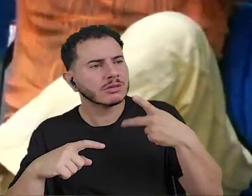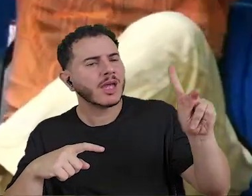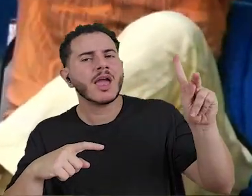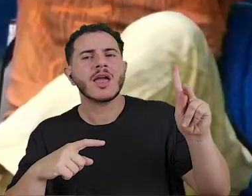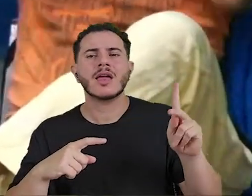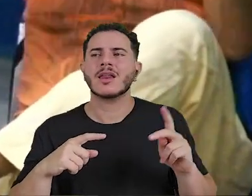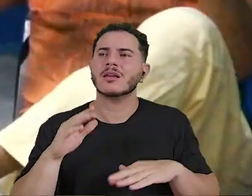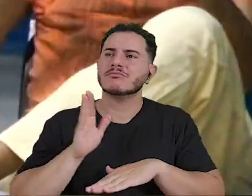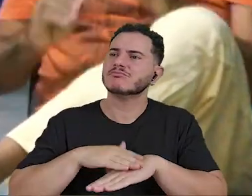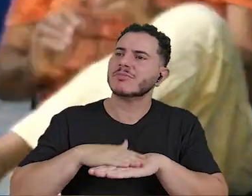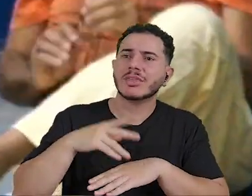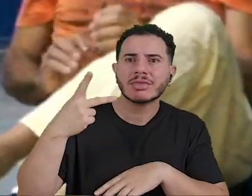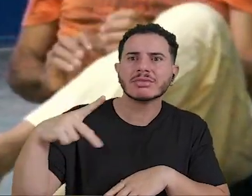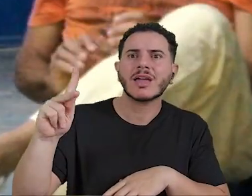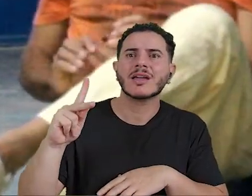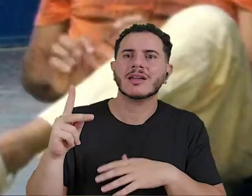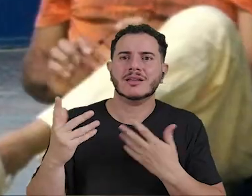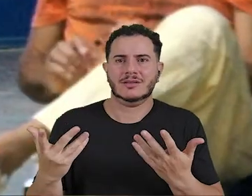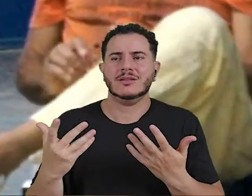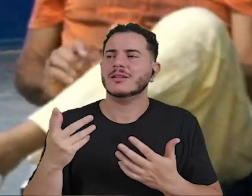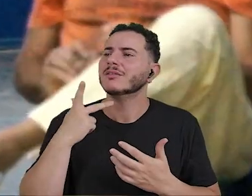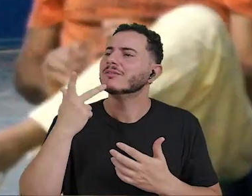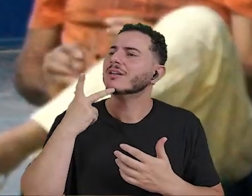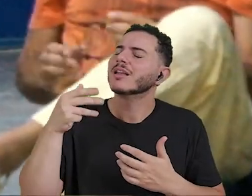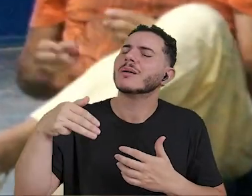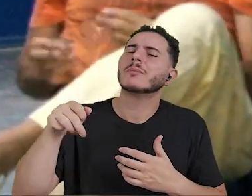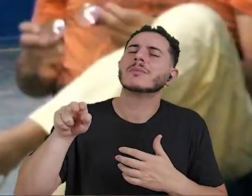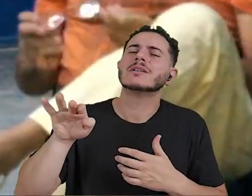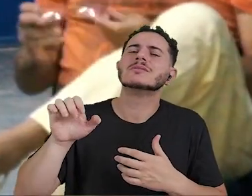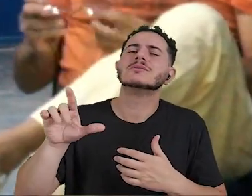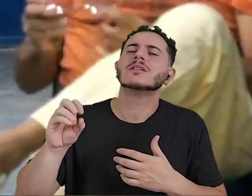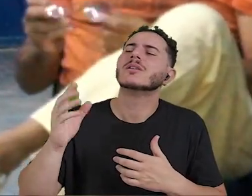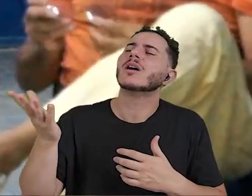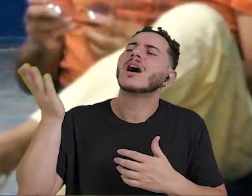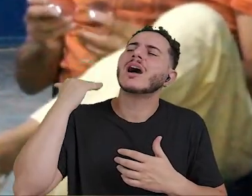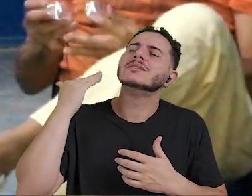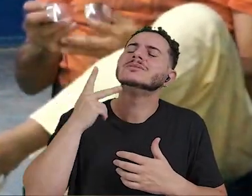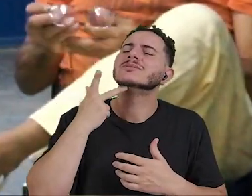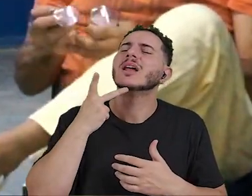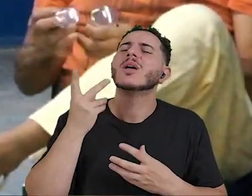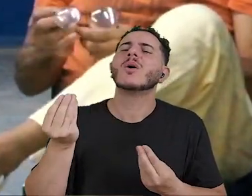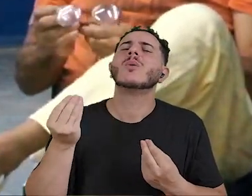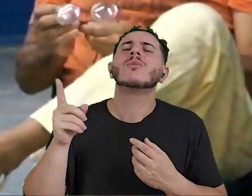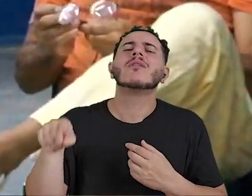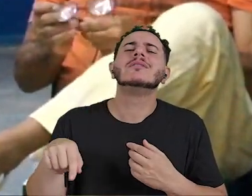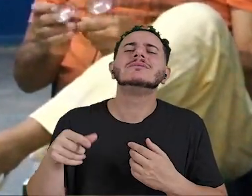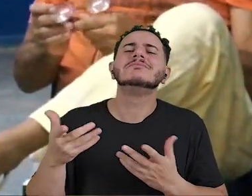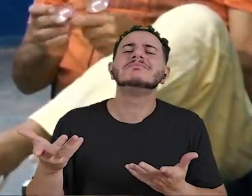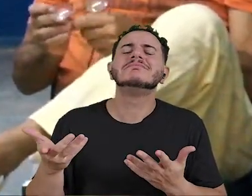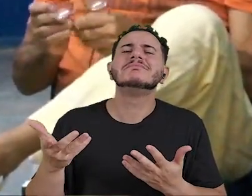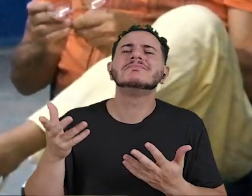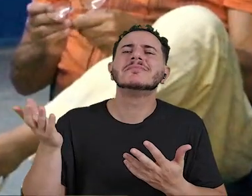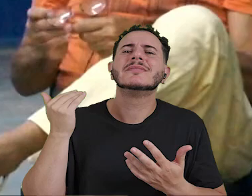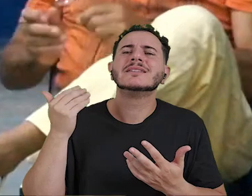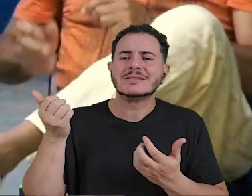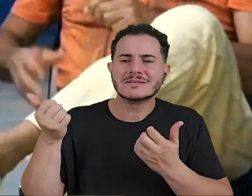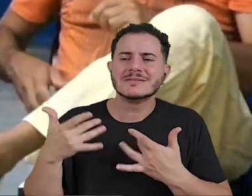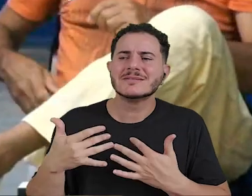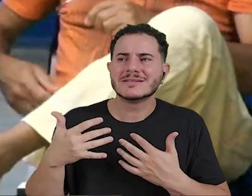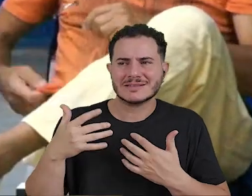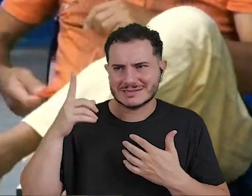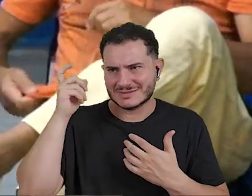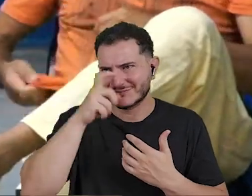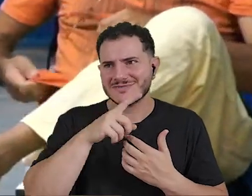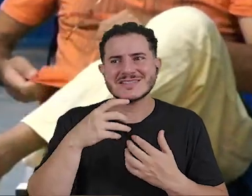Né? Quantas vezes foi, Marcelo, até aí, para você cantar aquela toalha da Santa Xalá? Como é, Marcelo? Como é?